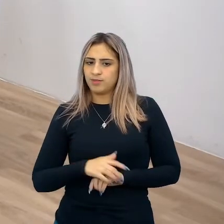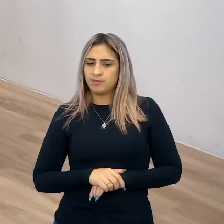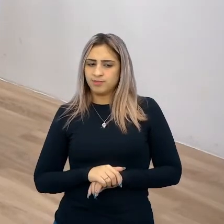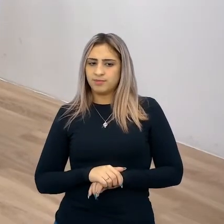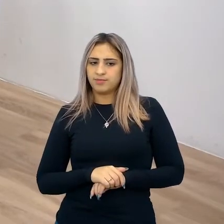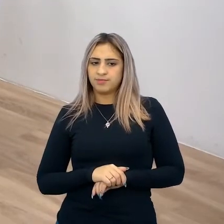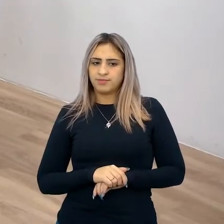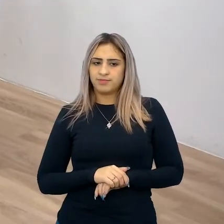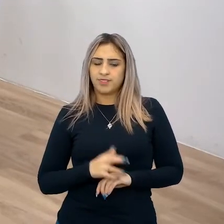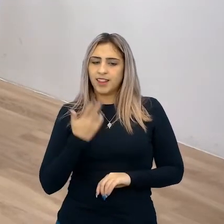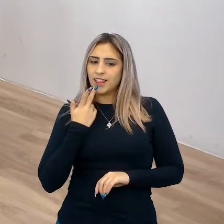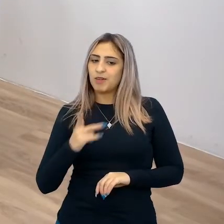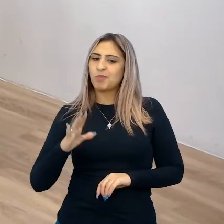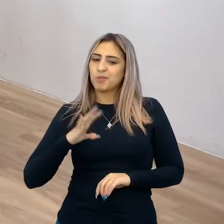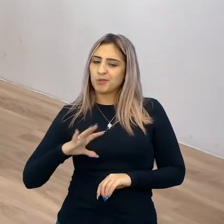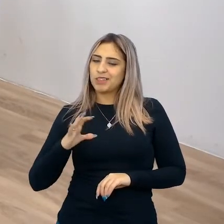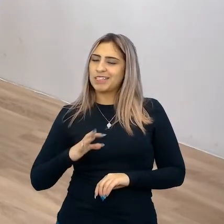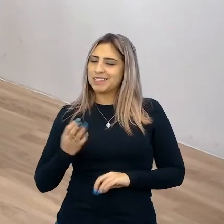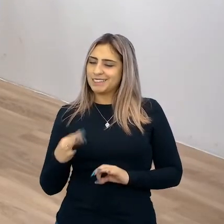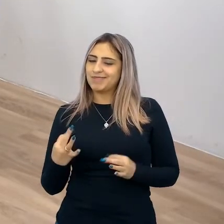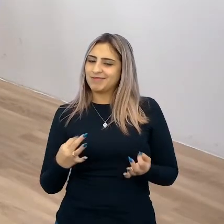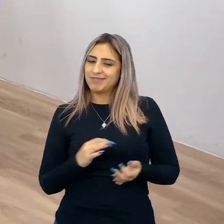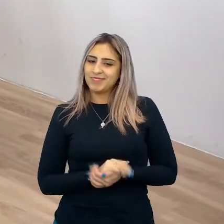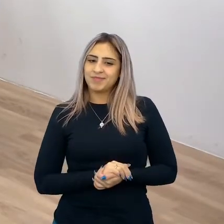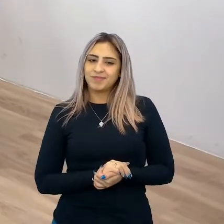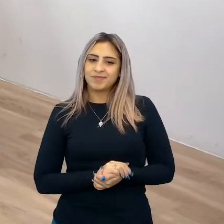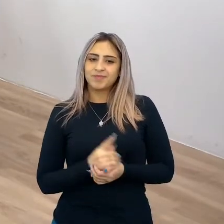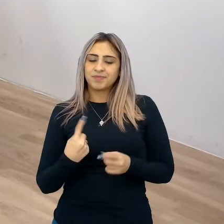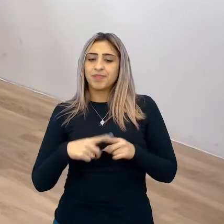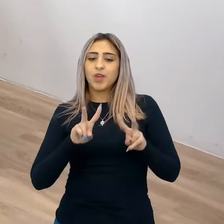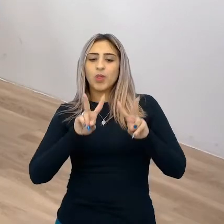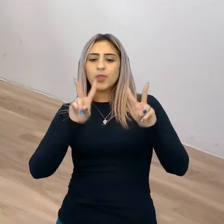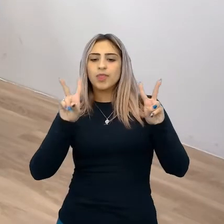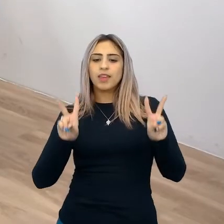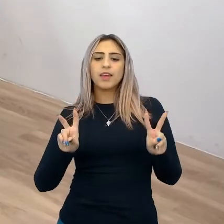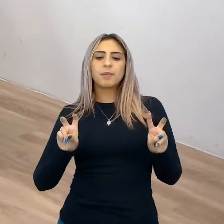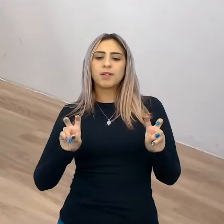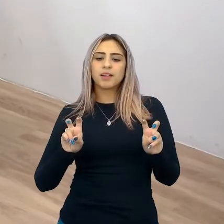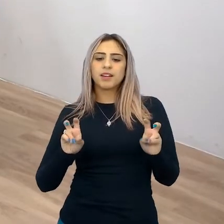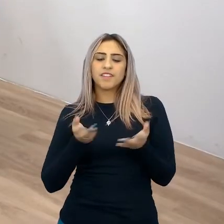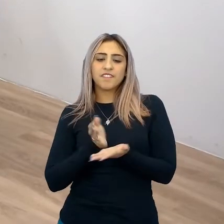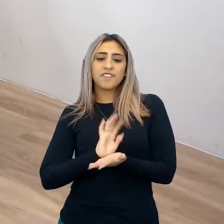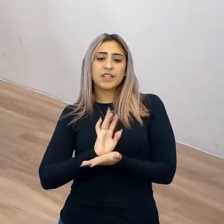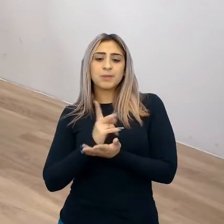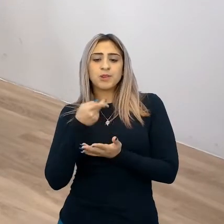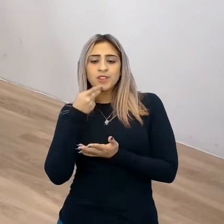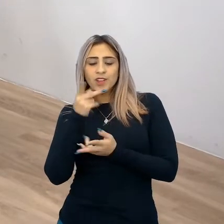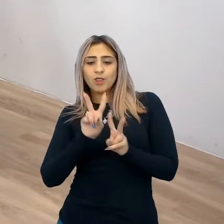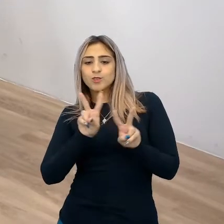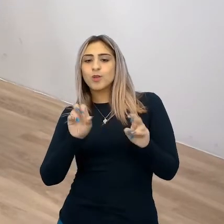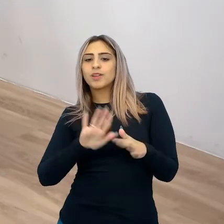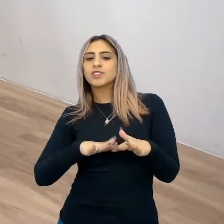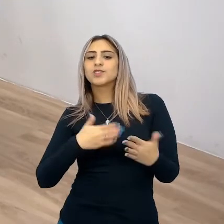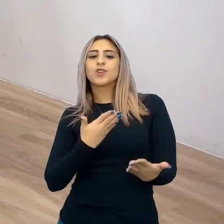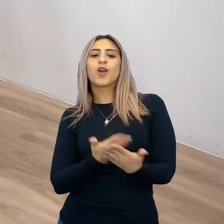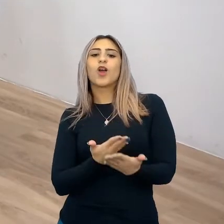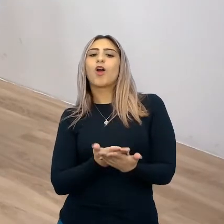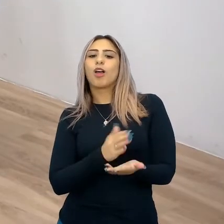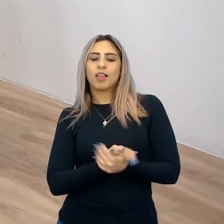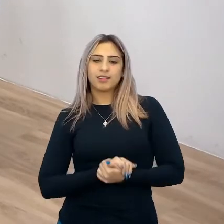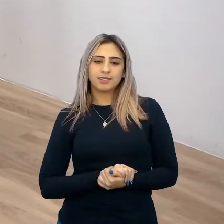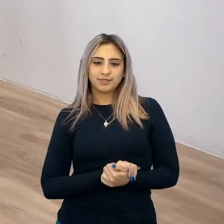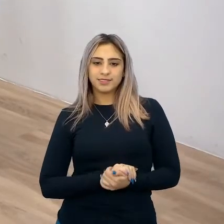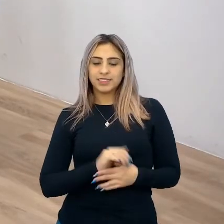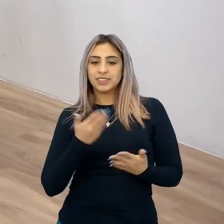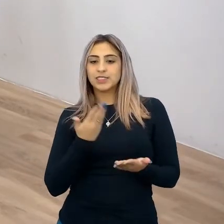língua portuguesa não precisa ser verdade. Ou então você pega um tema, por exemplo, filmes que falam sobre escola. Vou procurar